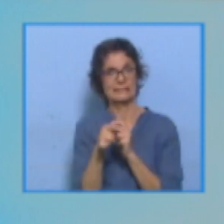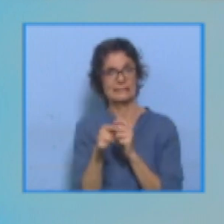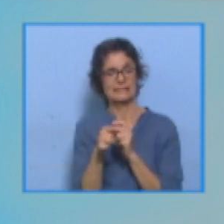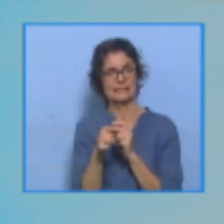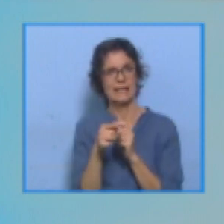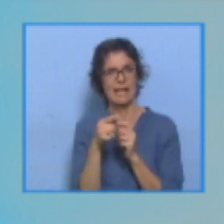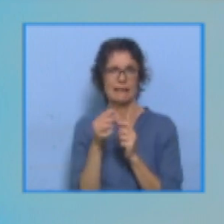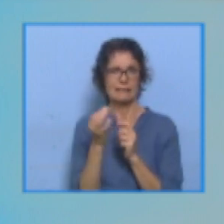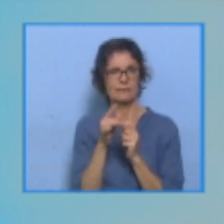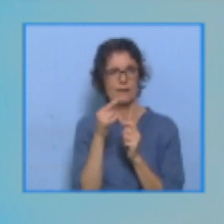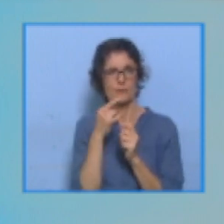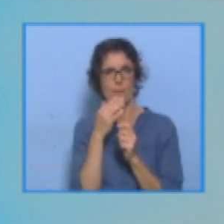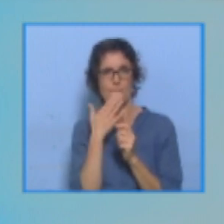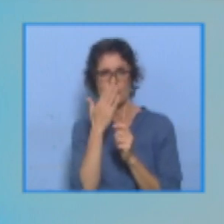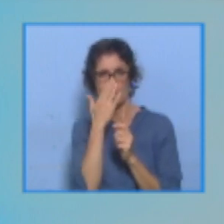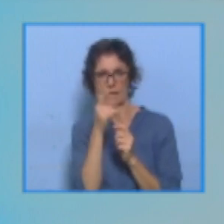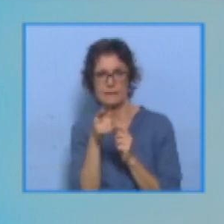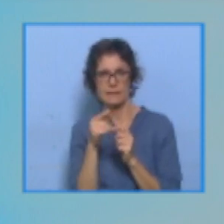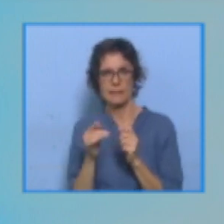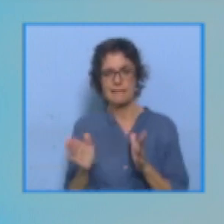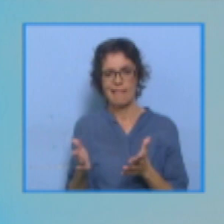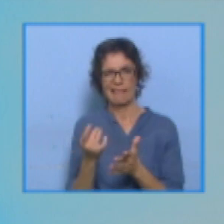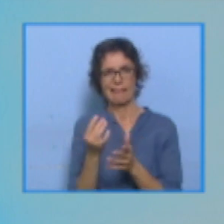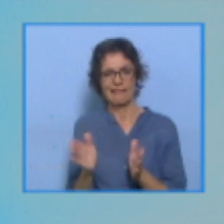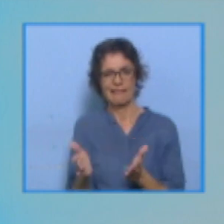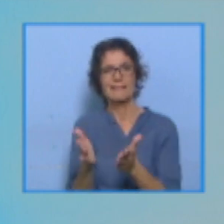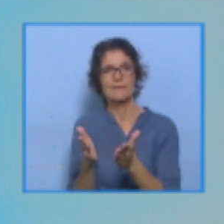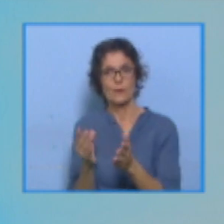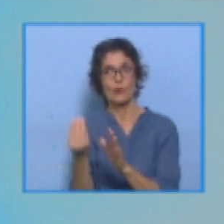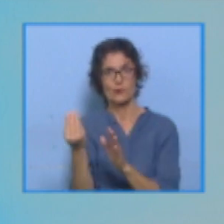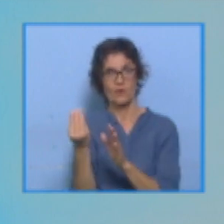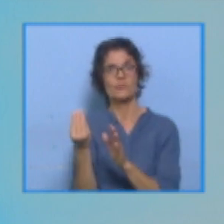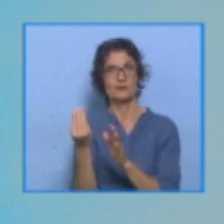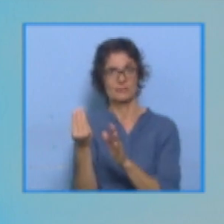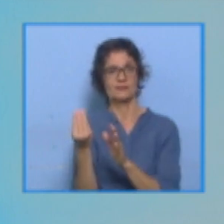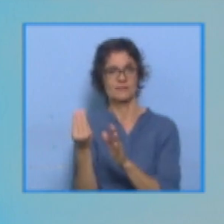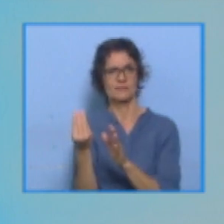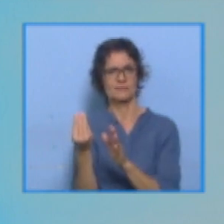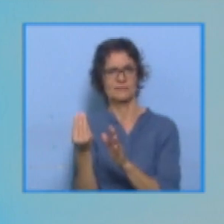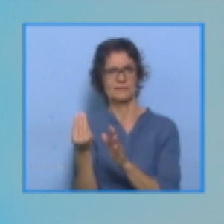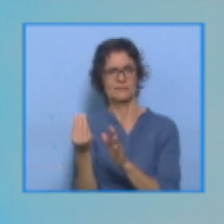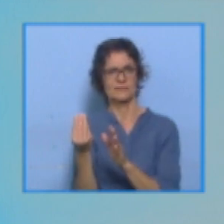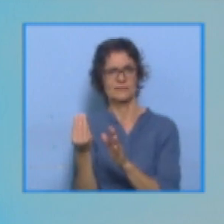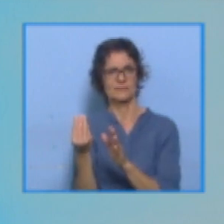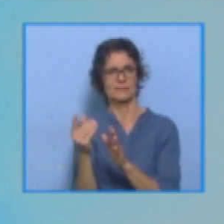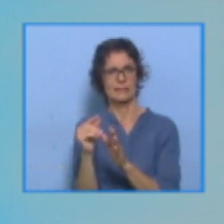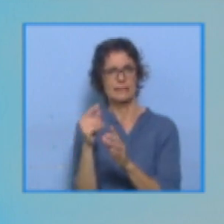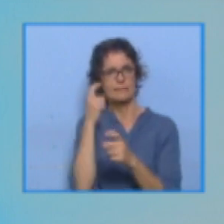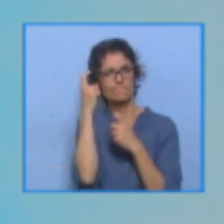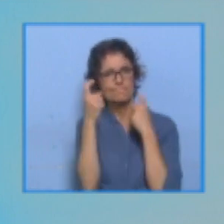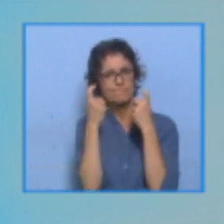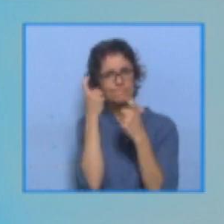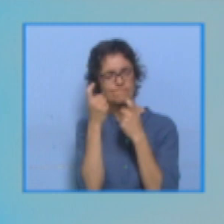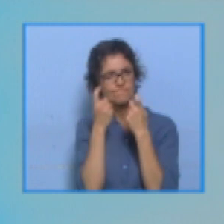estimular, particularmente nos mais jovens também, embora em todos, mas esta dimensão de reflexão